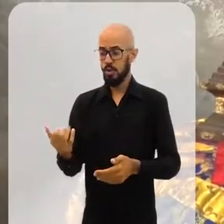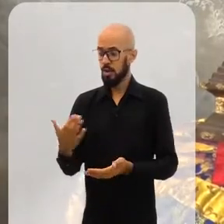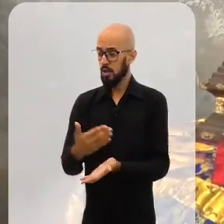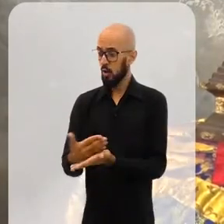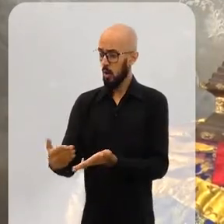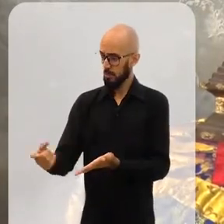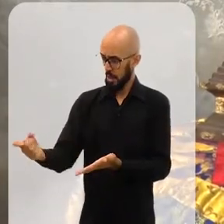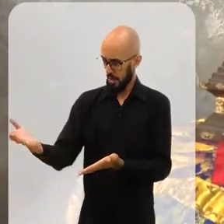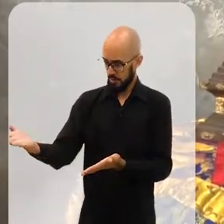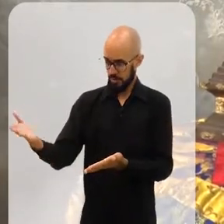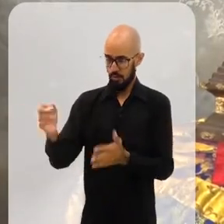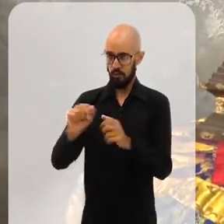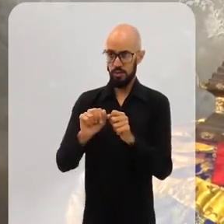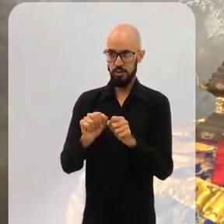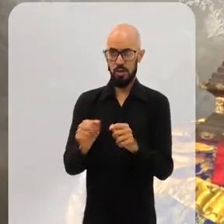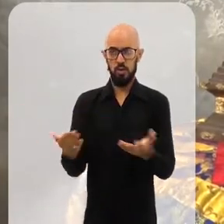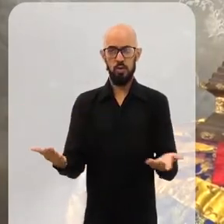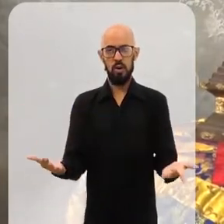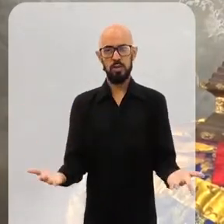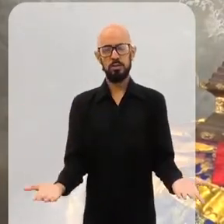quando ele começa a fazer oração,